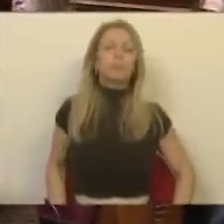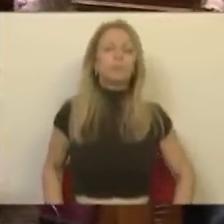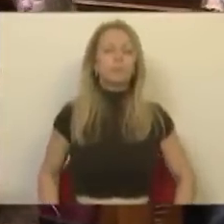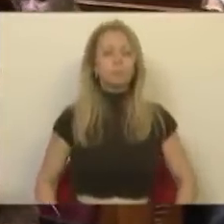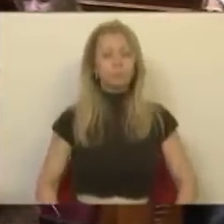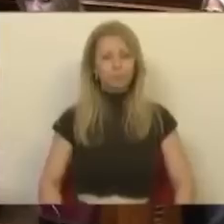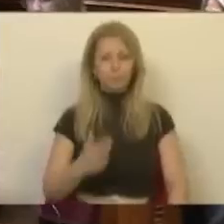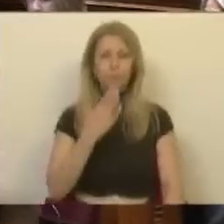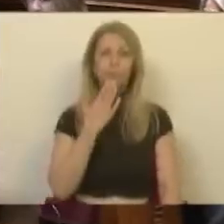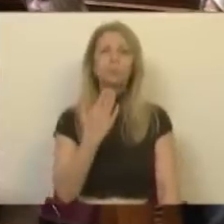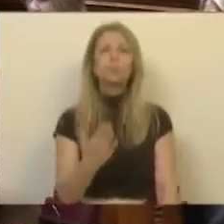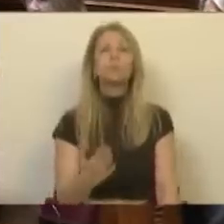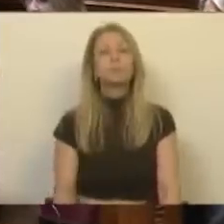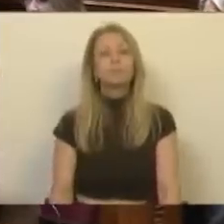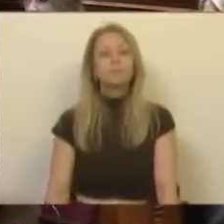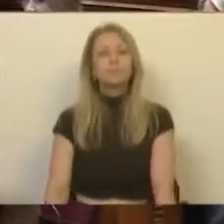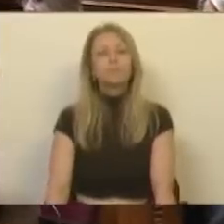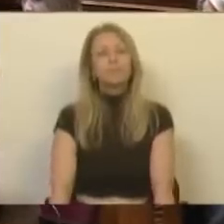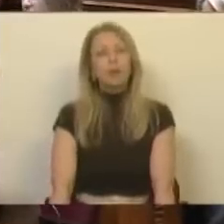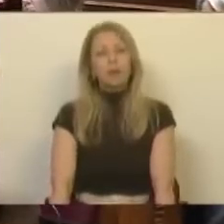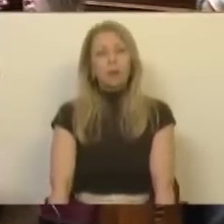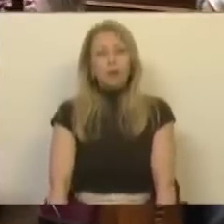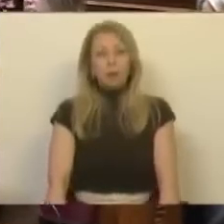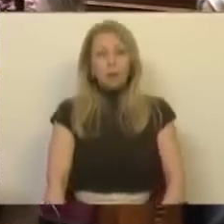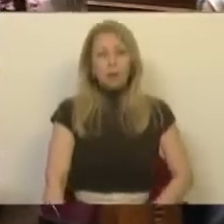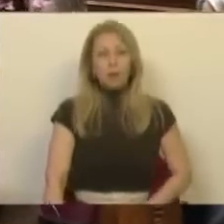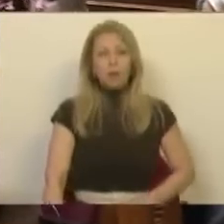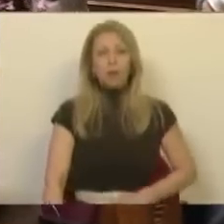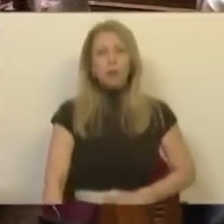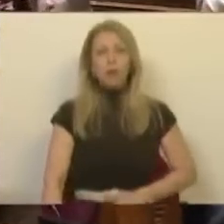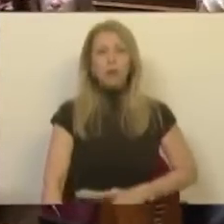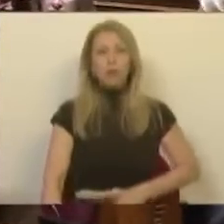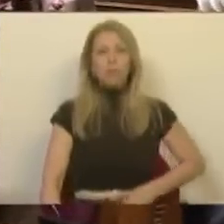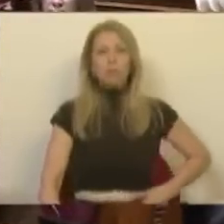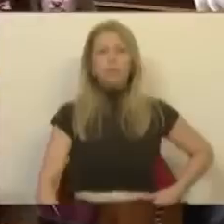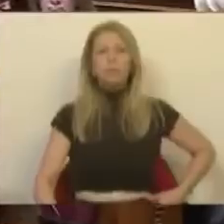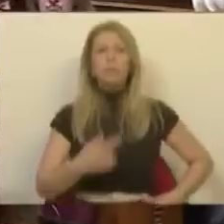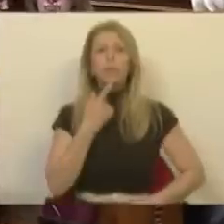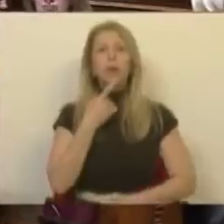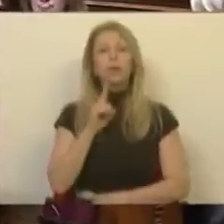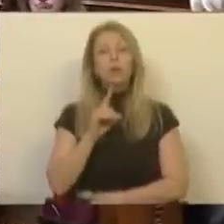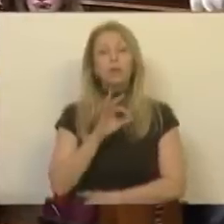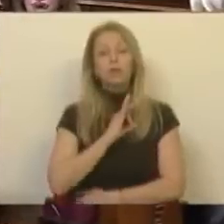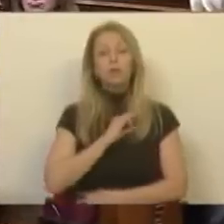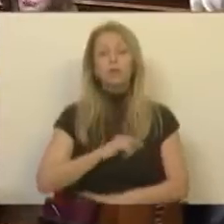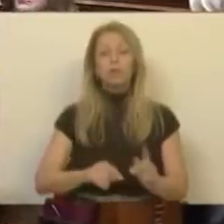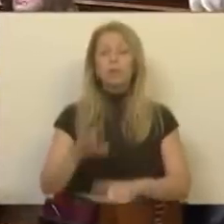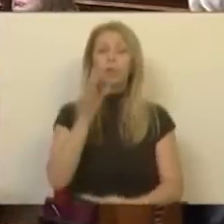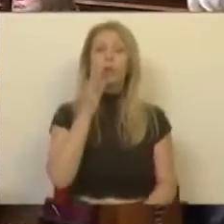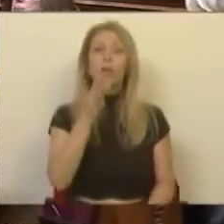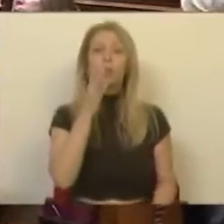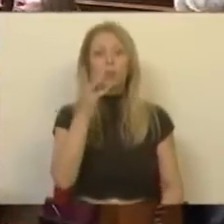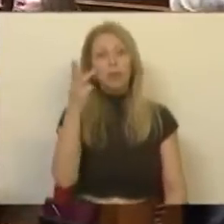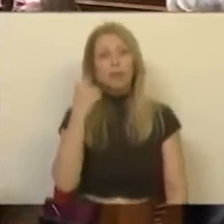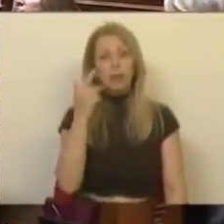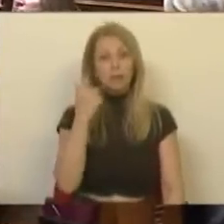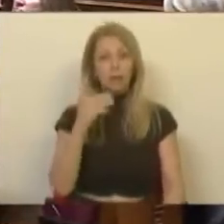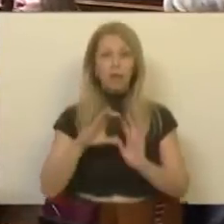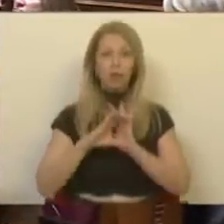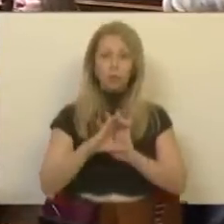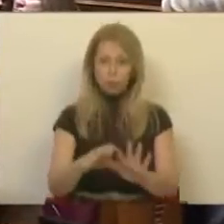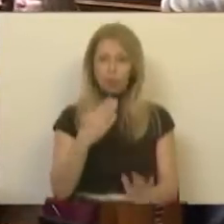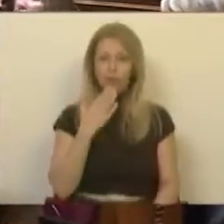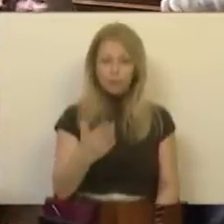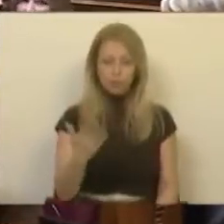Muito obrigado está de novo no uso da palavra o senhor Deputado André Ventura do chega faça a favor